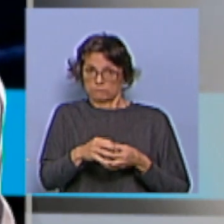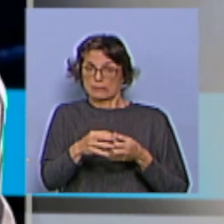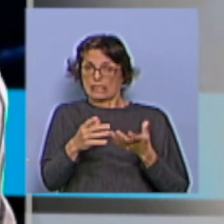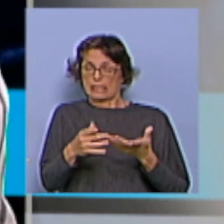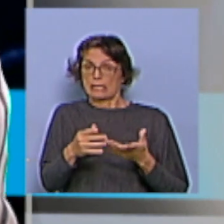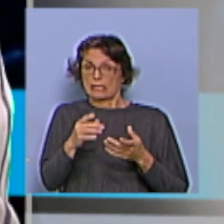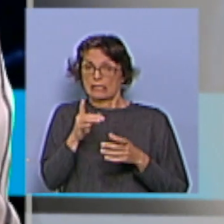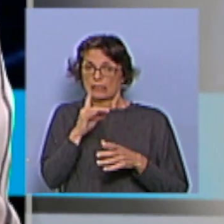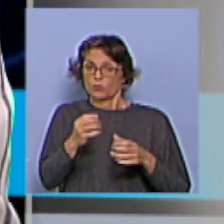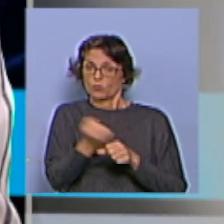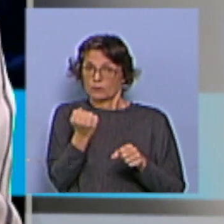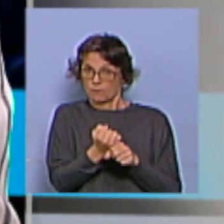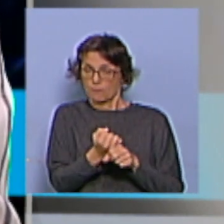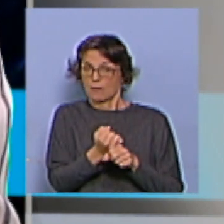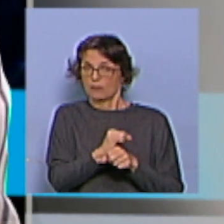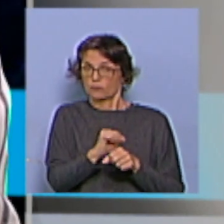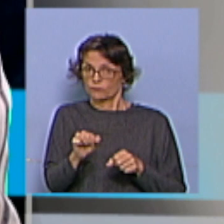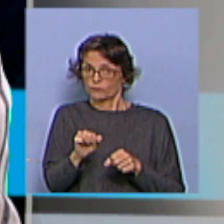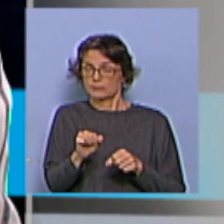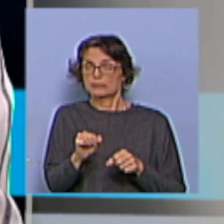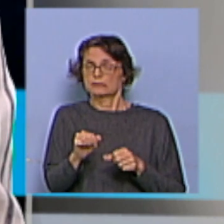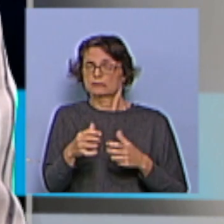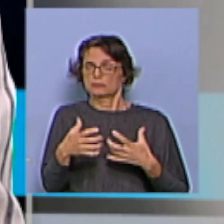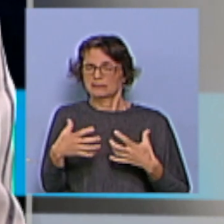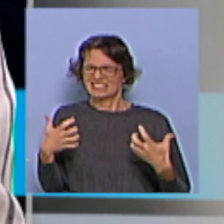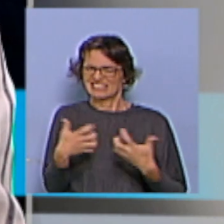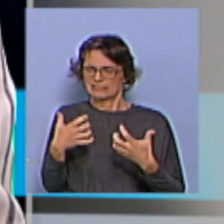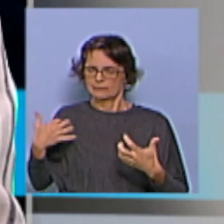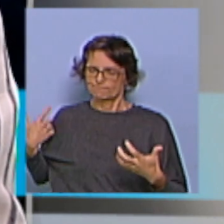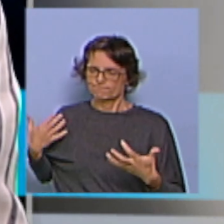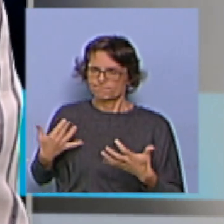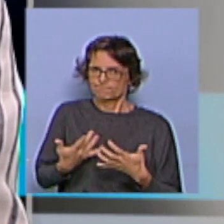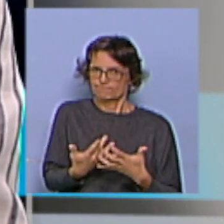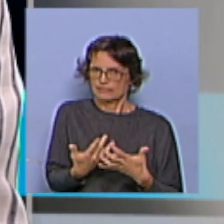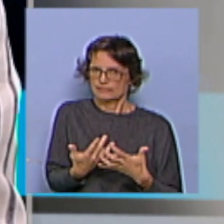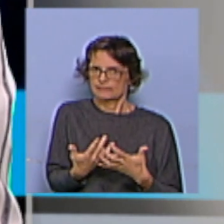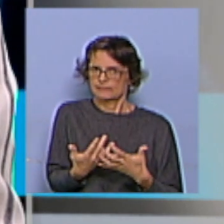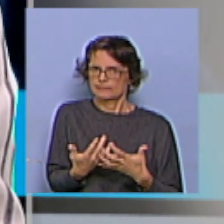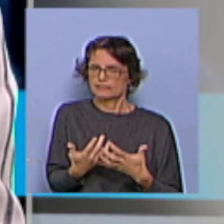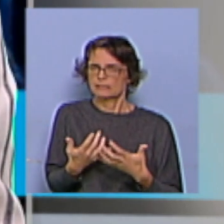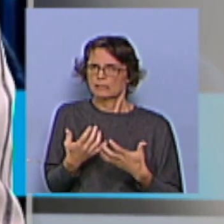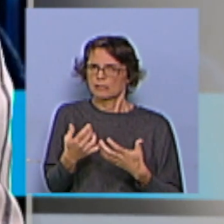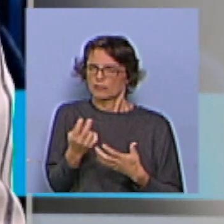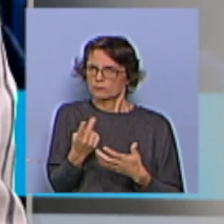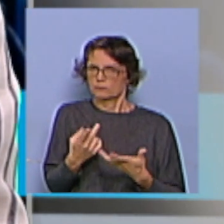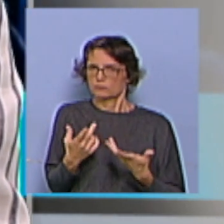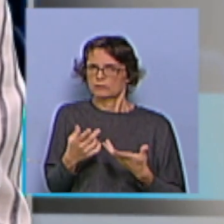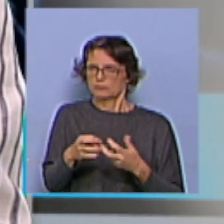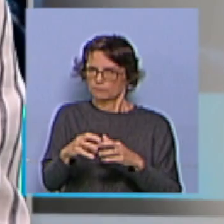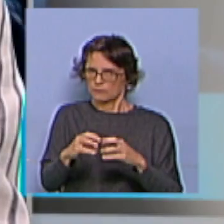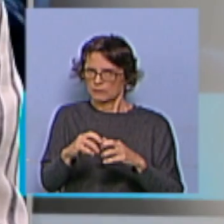ultrapassaram aquilo que era uma divergência de fundo nos últimos anos e que estava a impedir uma coisa aparentemente fácil, que